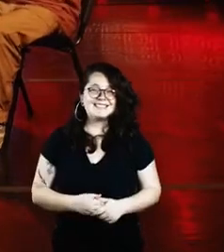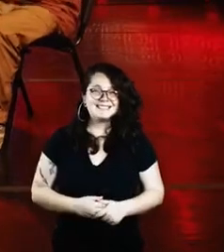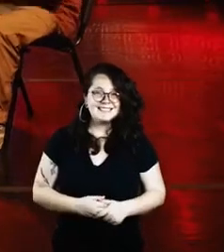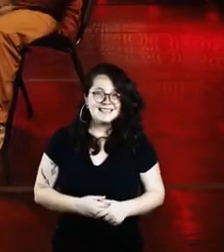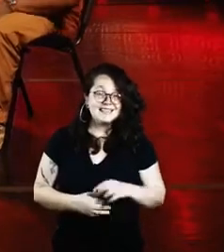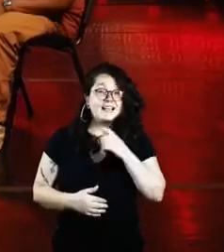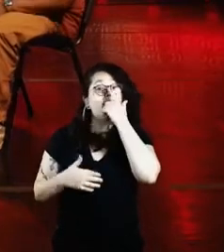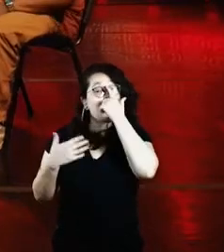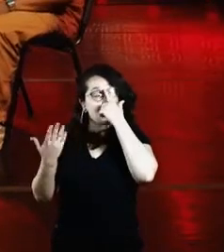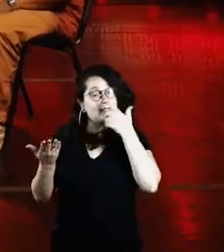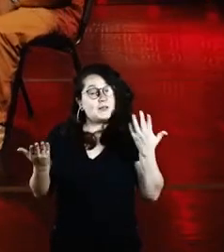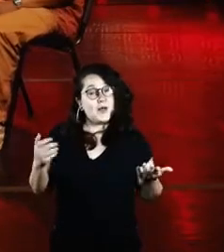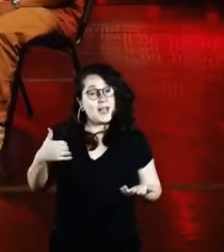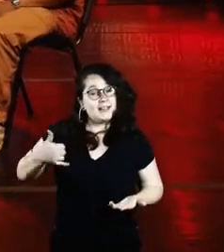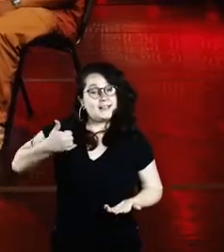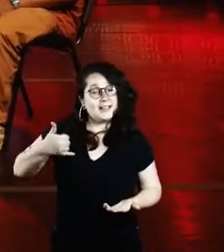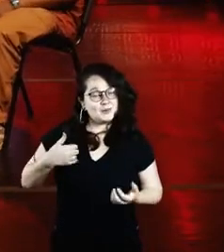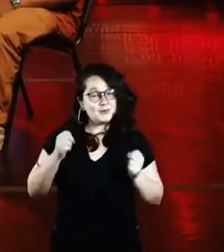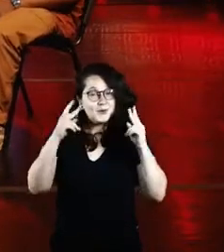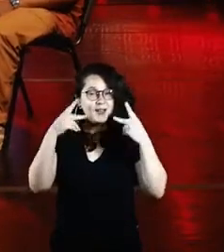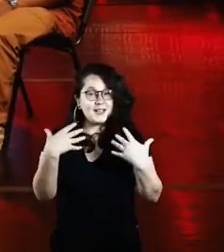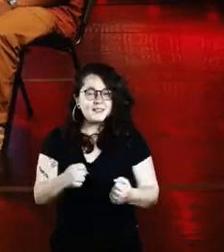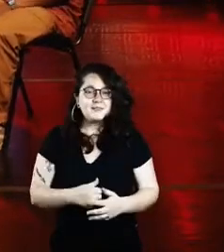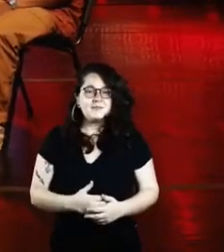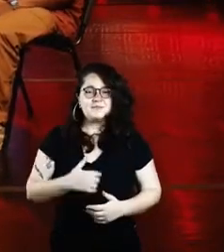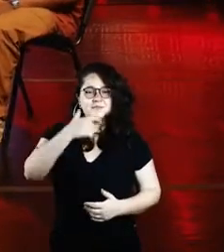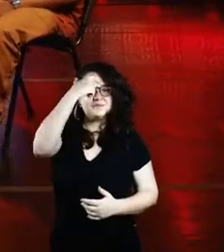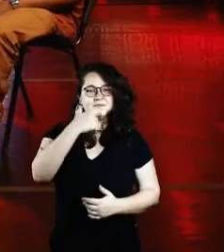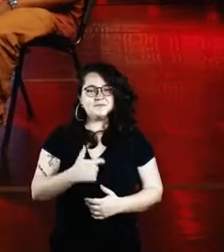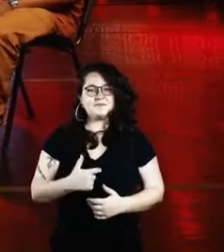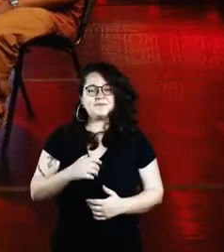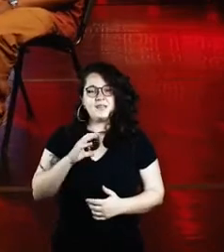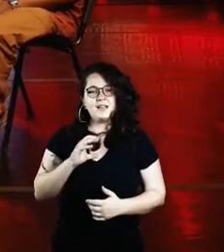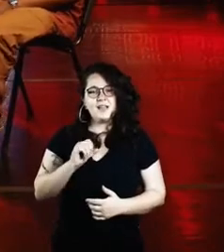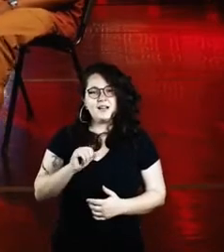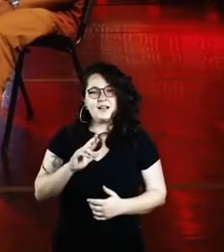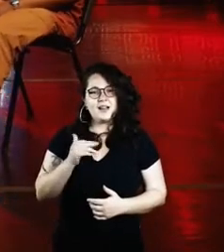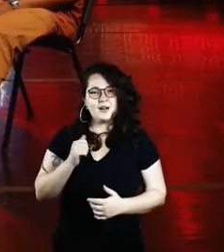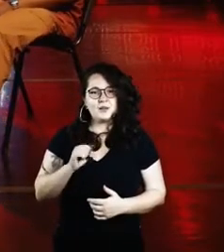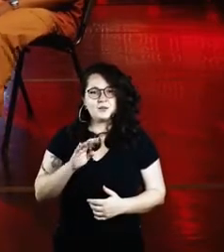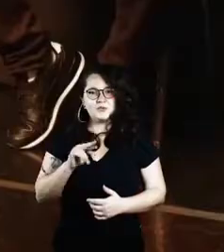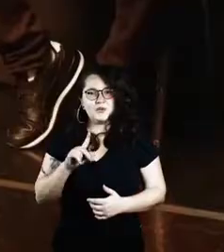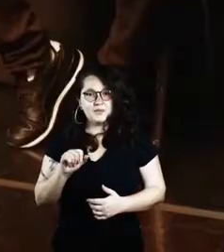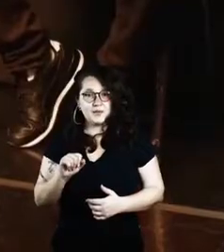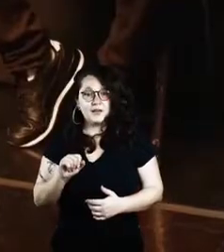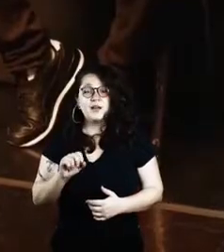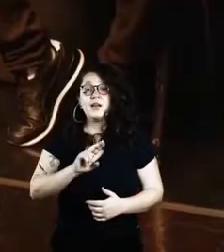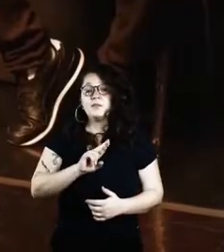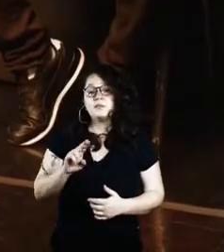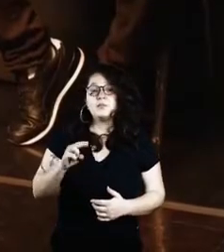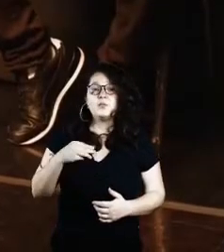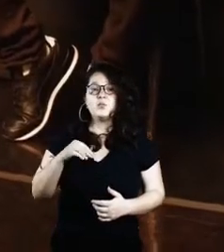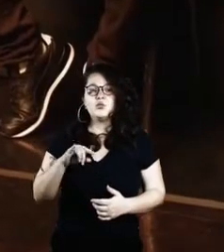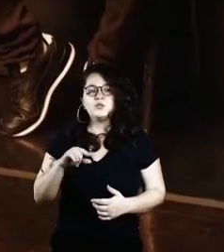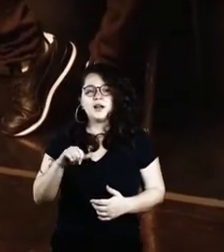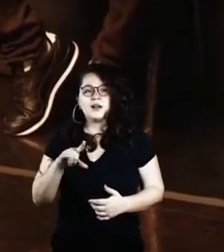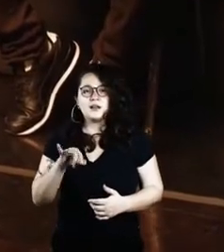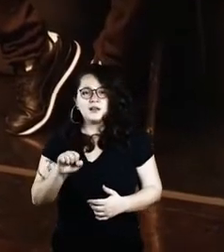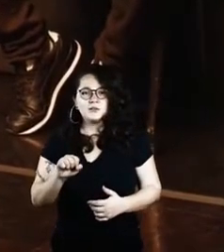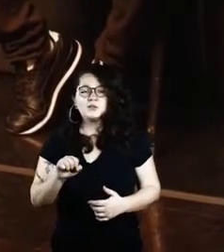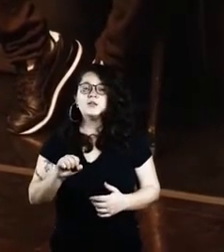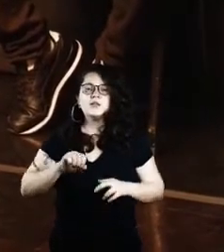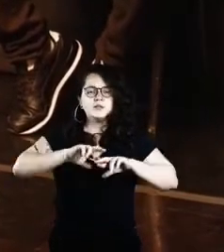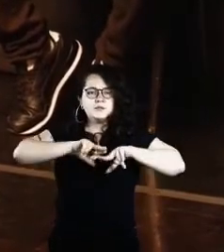Então é os mais velhos. Não, tudo bem. Eu sou o Carlos Família, do Musicaliando, do Somebody Love, da Chic